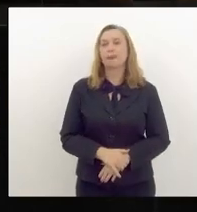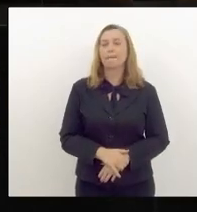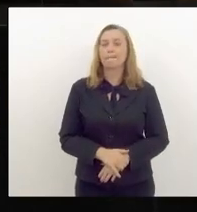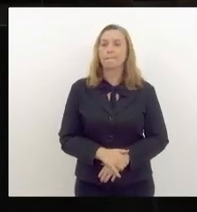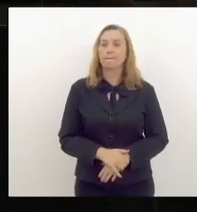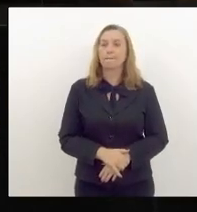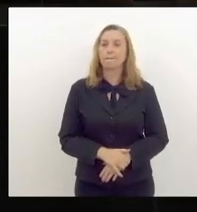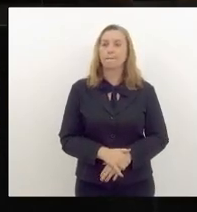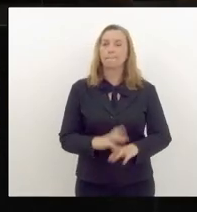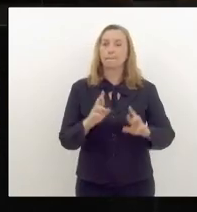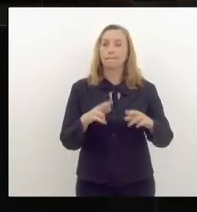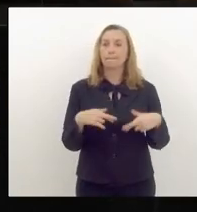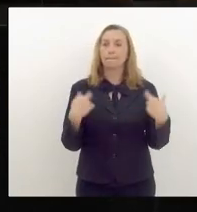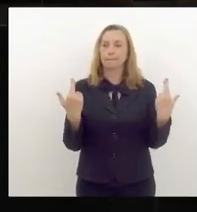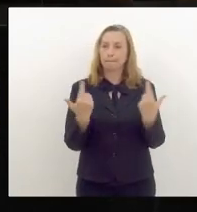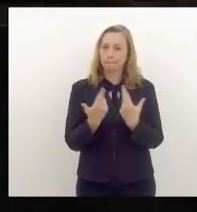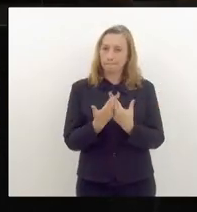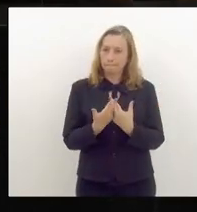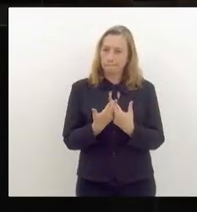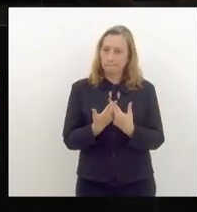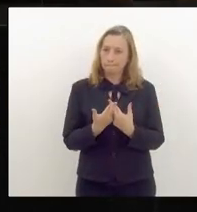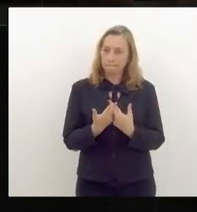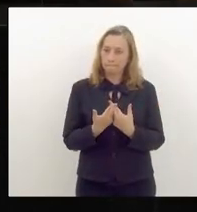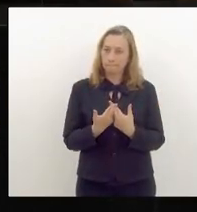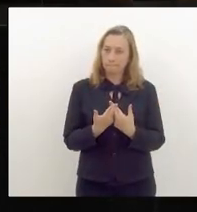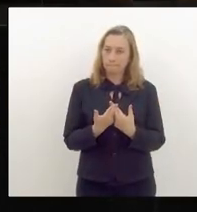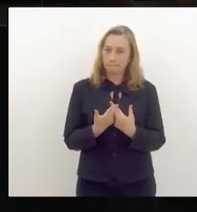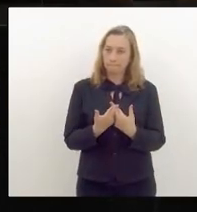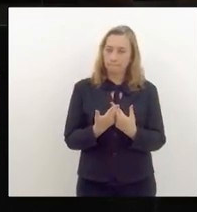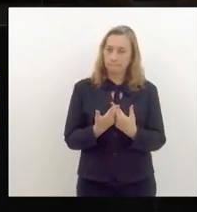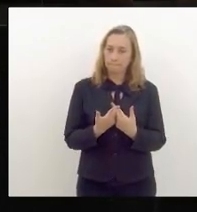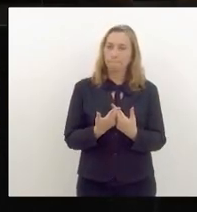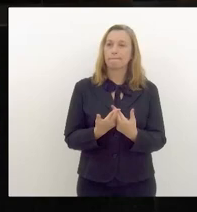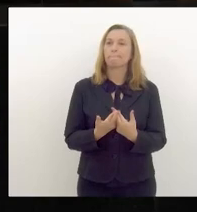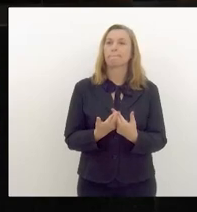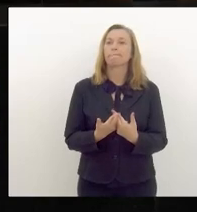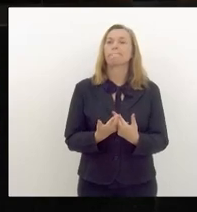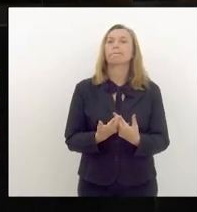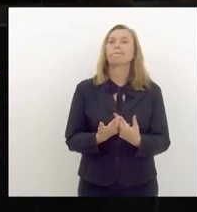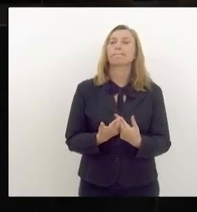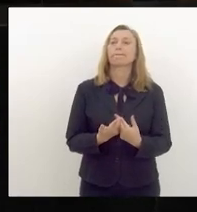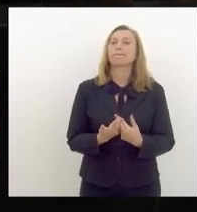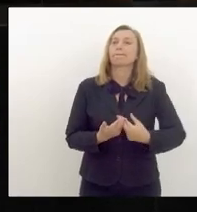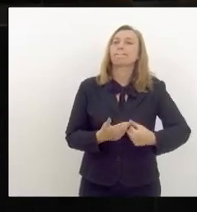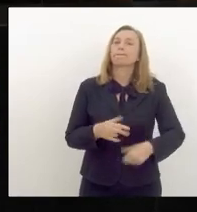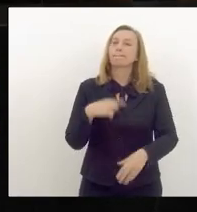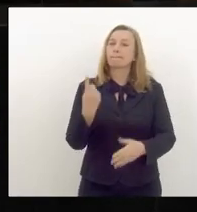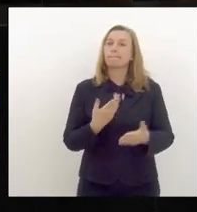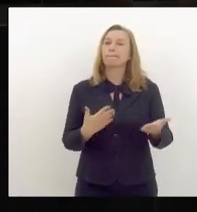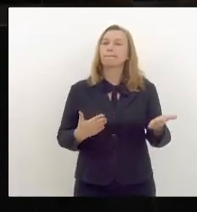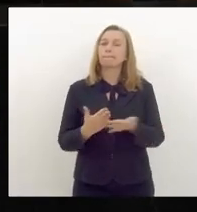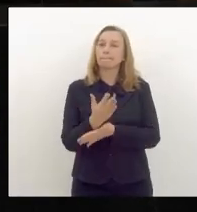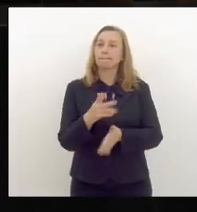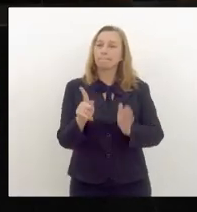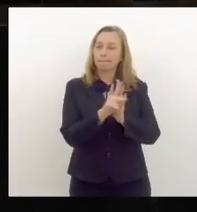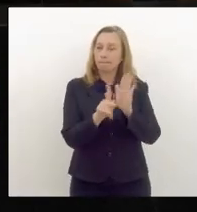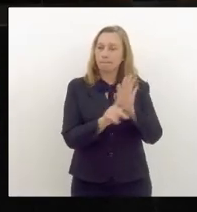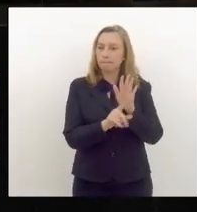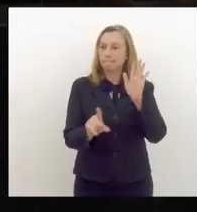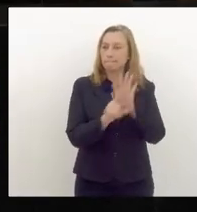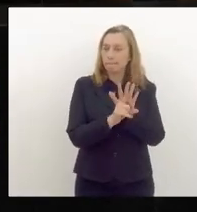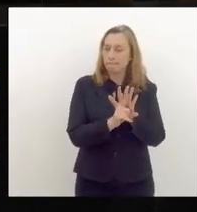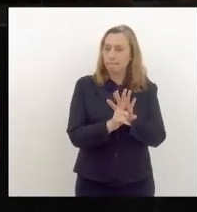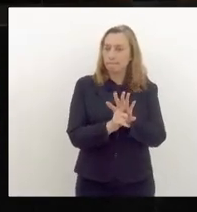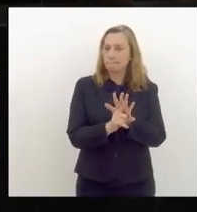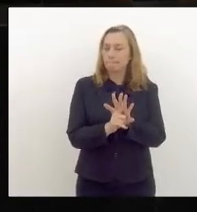da sessão parlamentar do primeiro semestre nós aprovamos um projeto de lei de minha autoria no